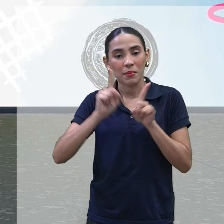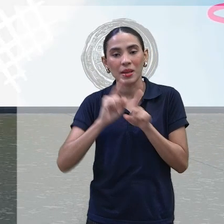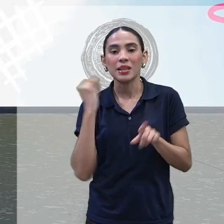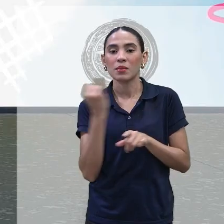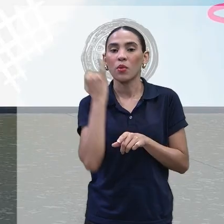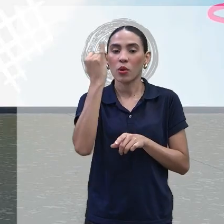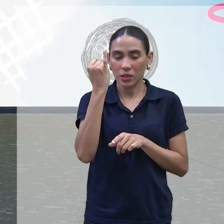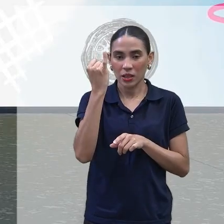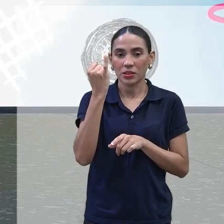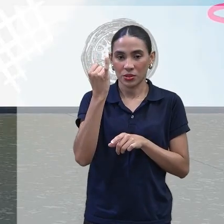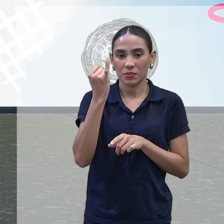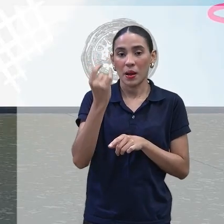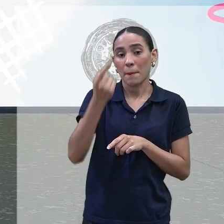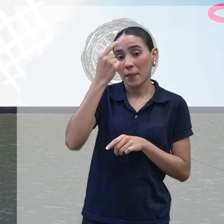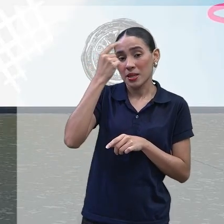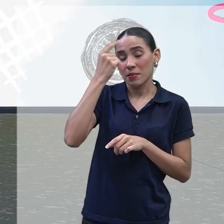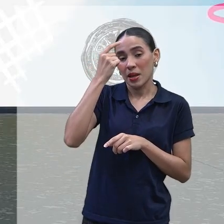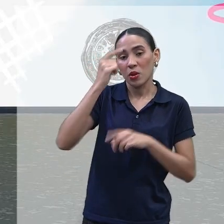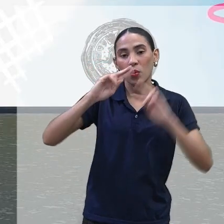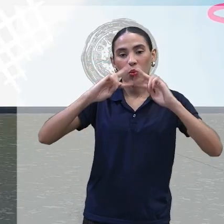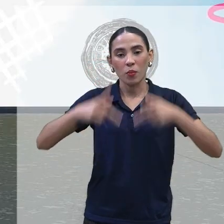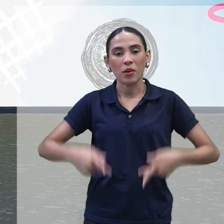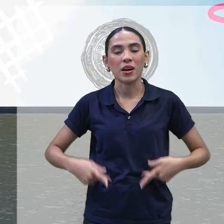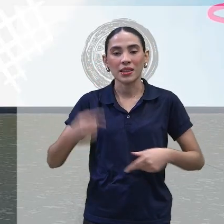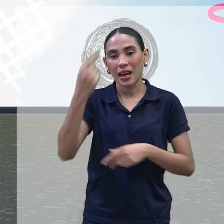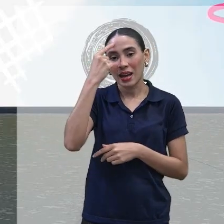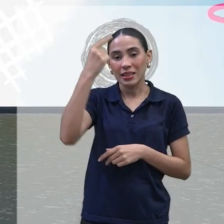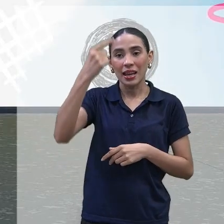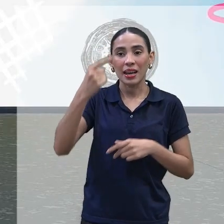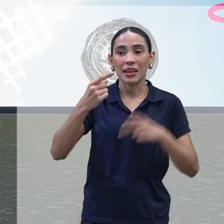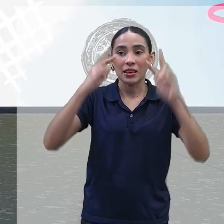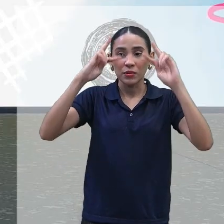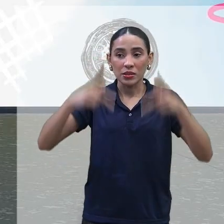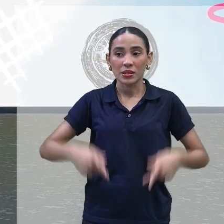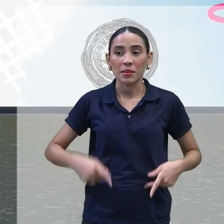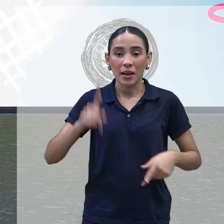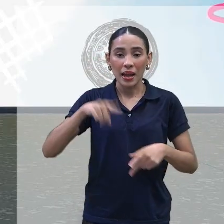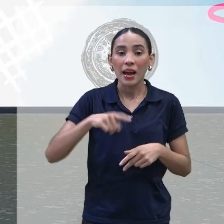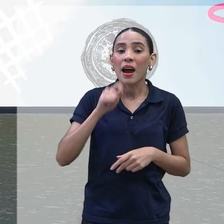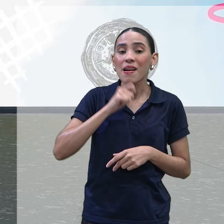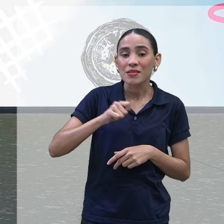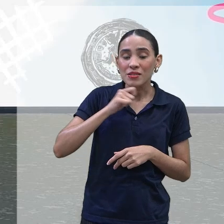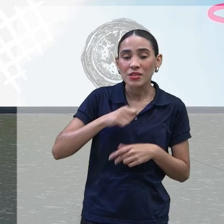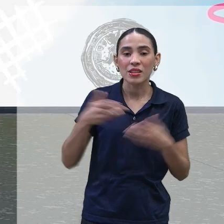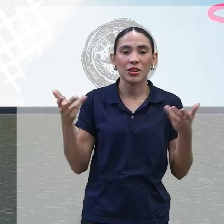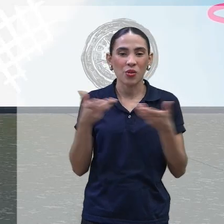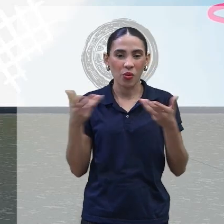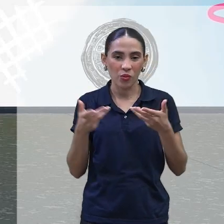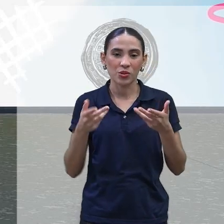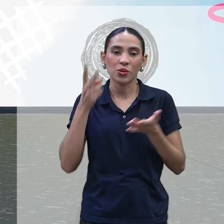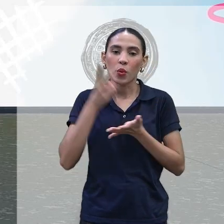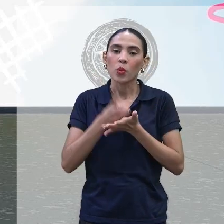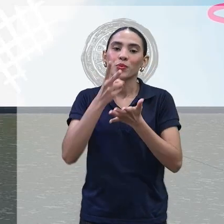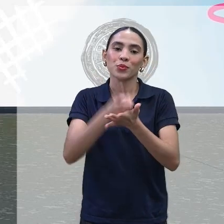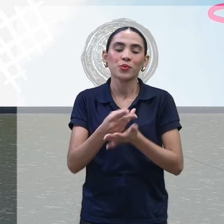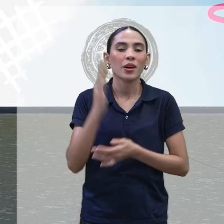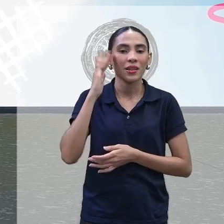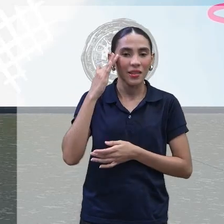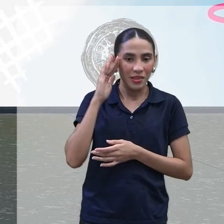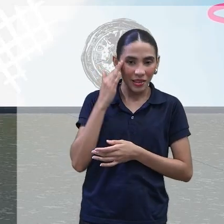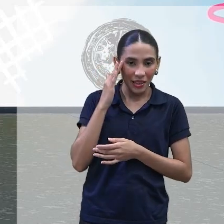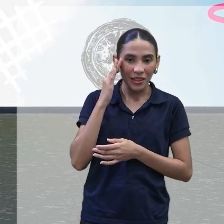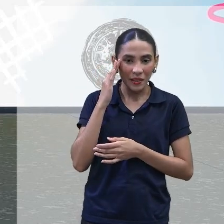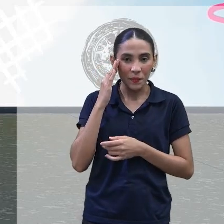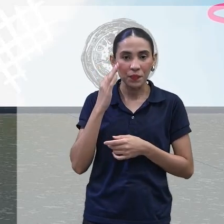história do pensamento humano. A ideia do ser, ela é antiga e é fundamental. E ainda hoje nós continuamos tentando entender isso